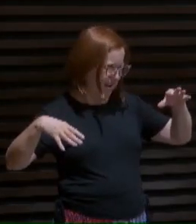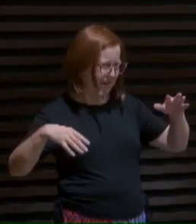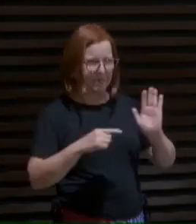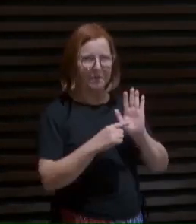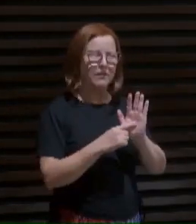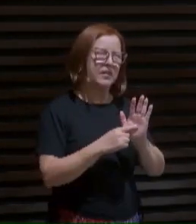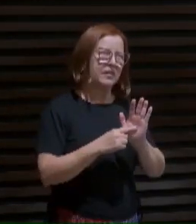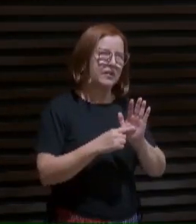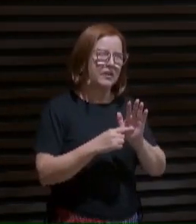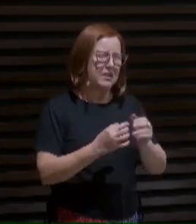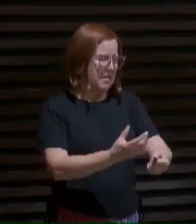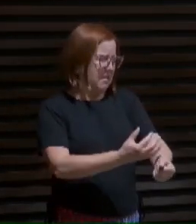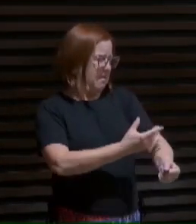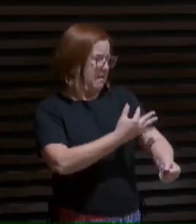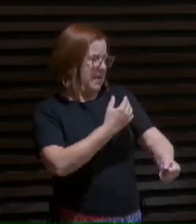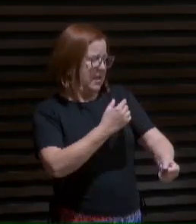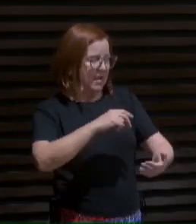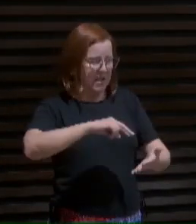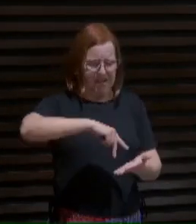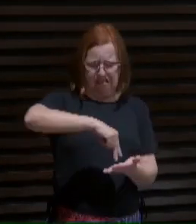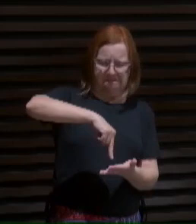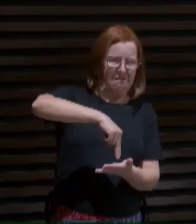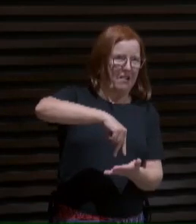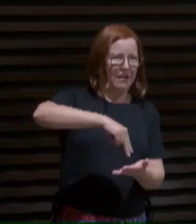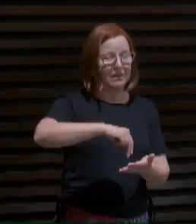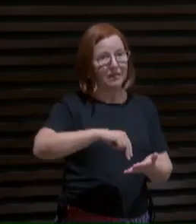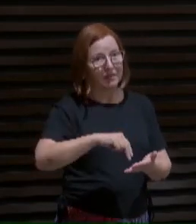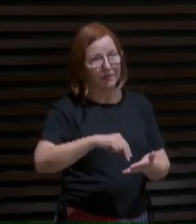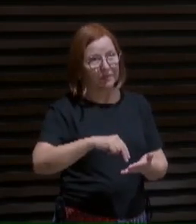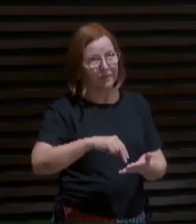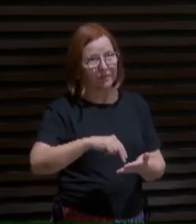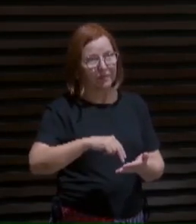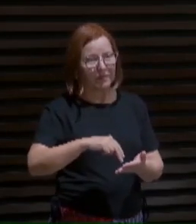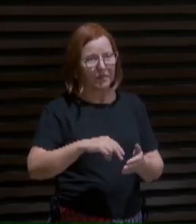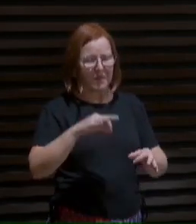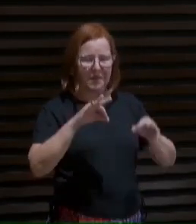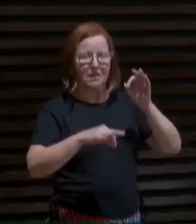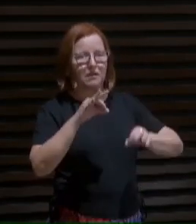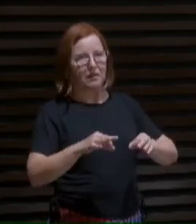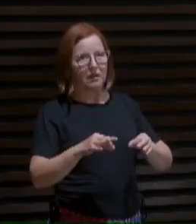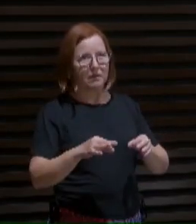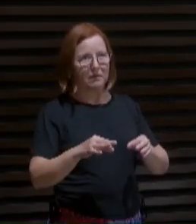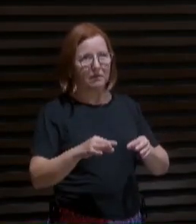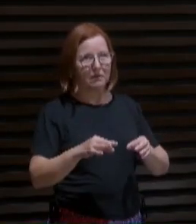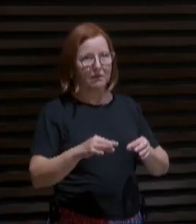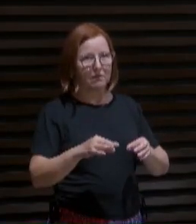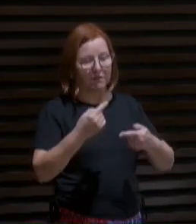manifestação de emoções, e danças, e espetáculo que não tem nada a ver com Jesus